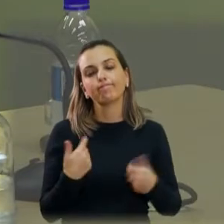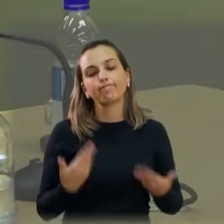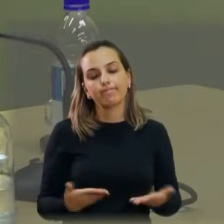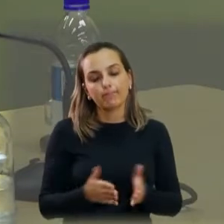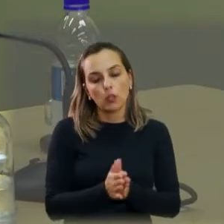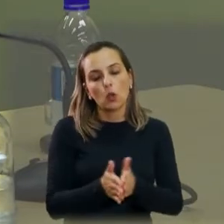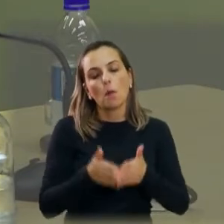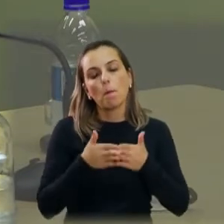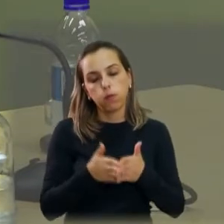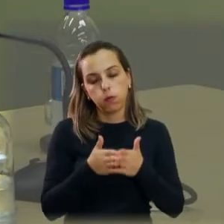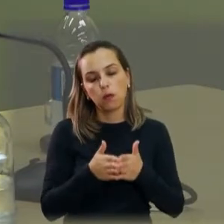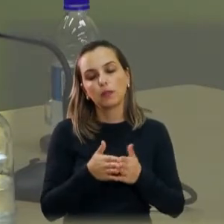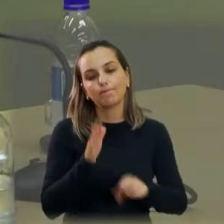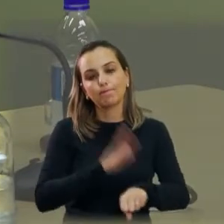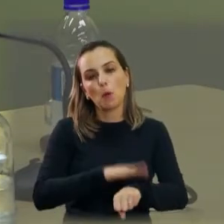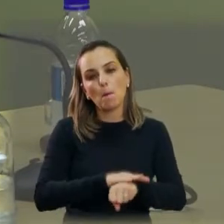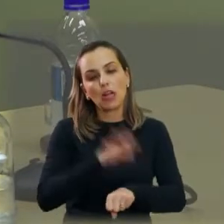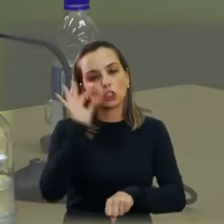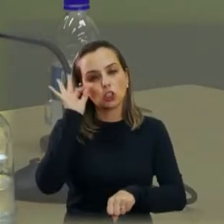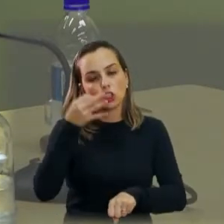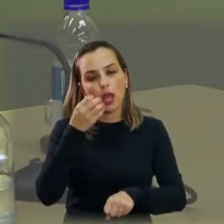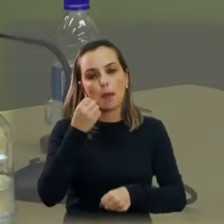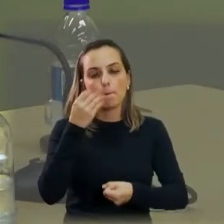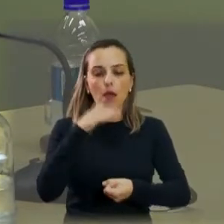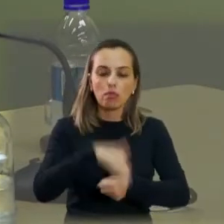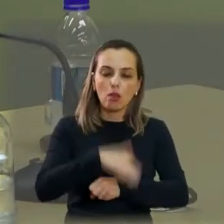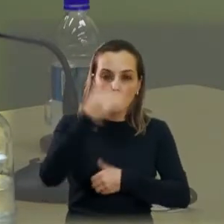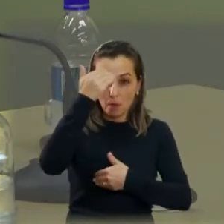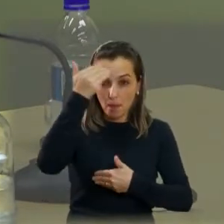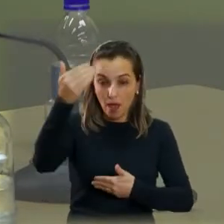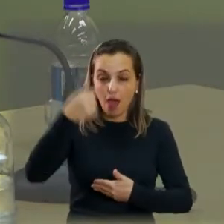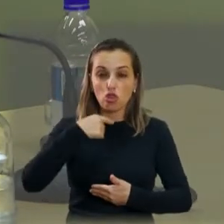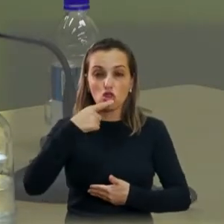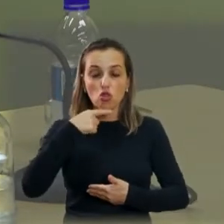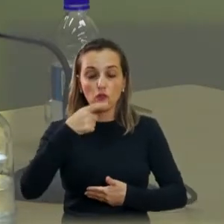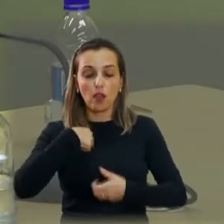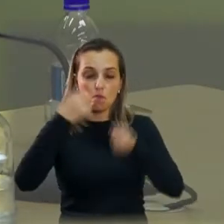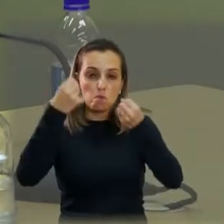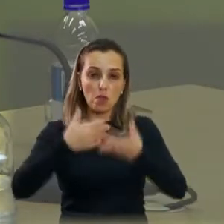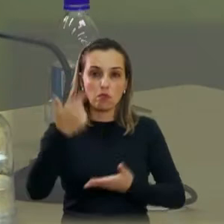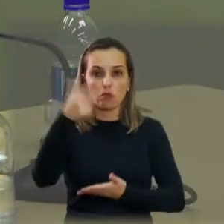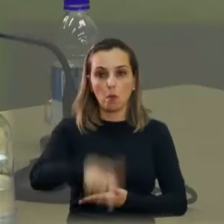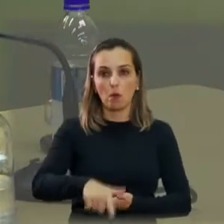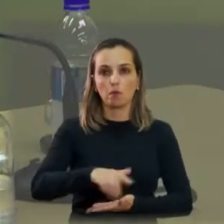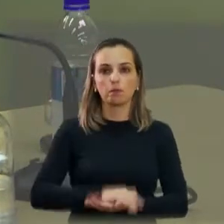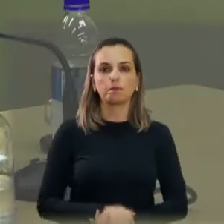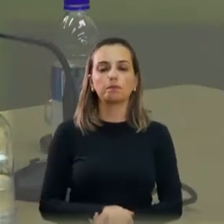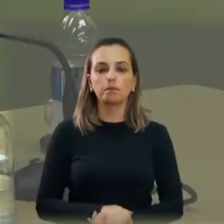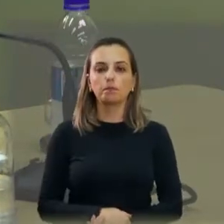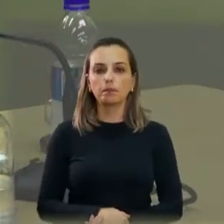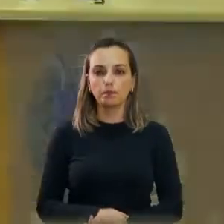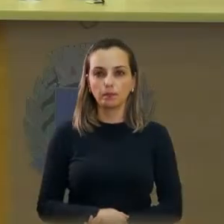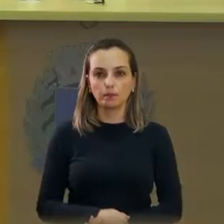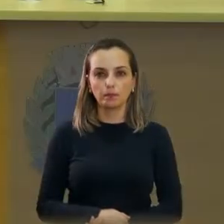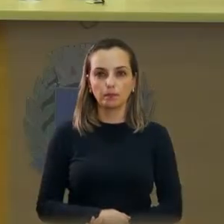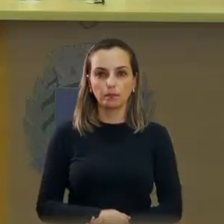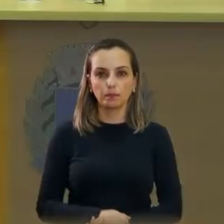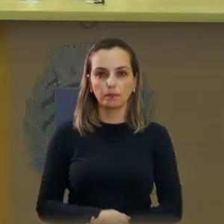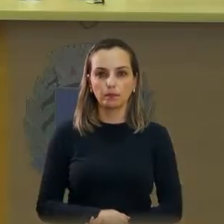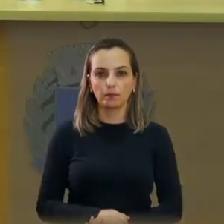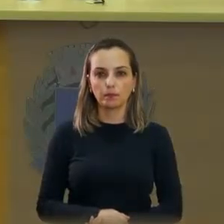gente, agora é a hora. Boa noite, obrigada. Se tiver alguma dúvida, eu coloco depois. Lúcia,